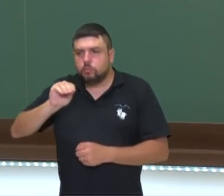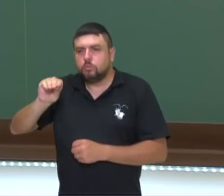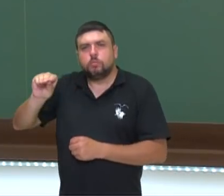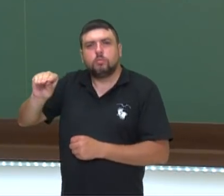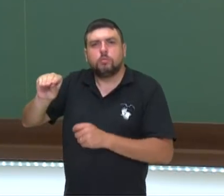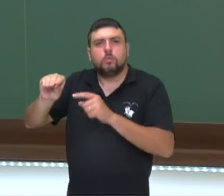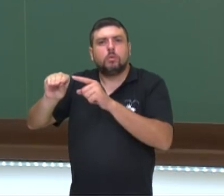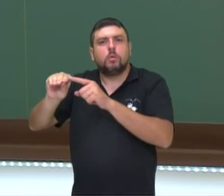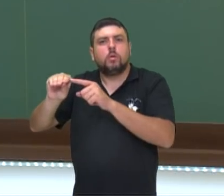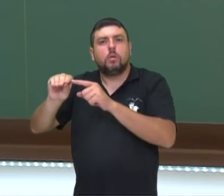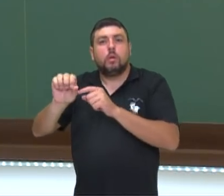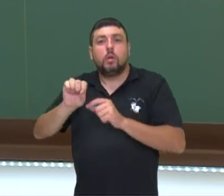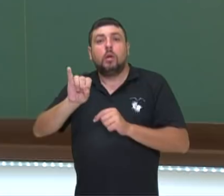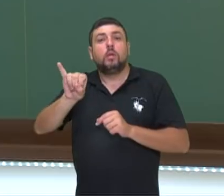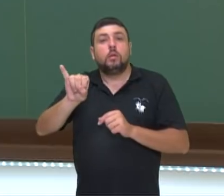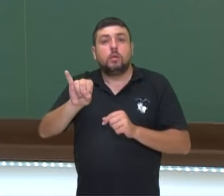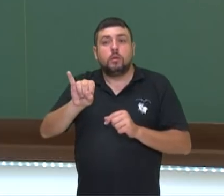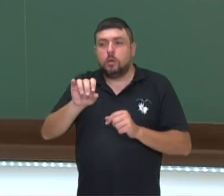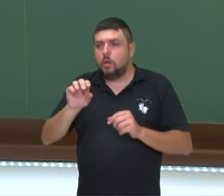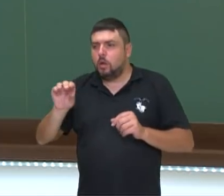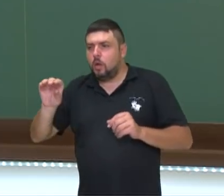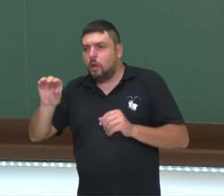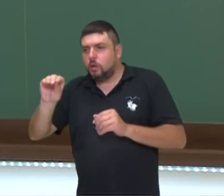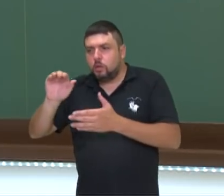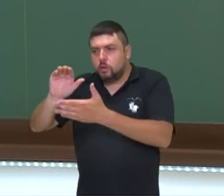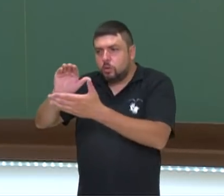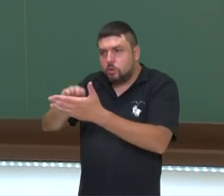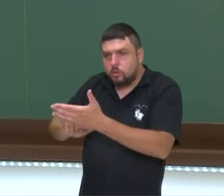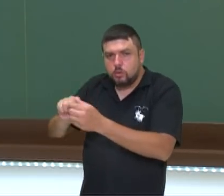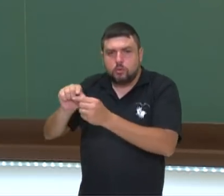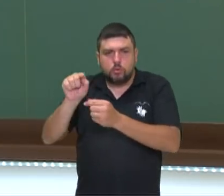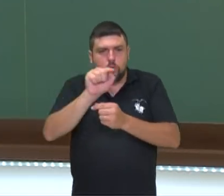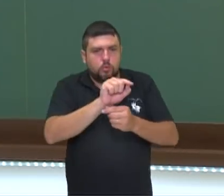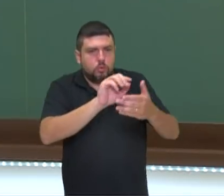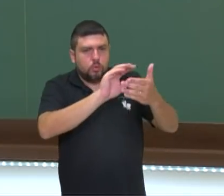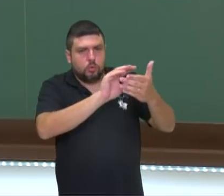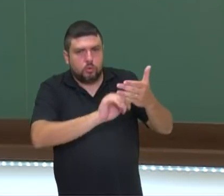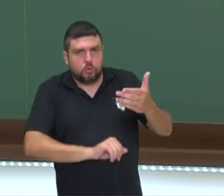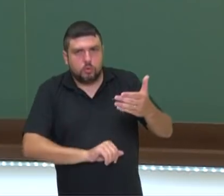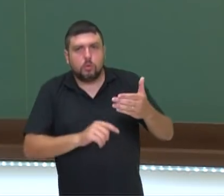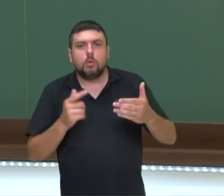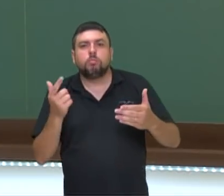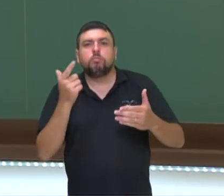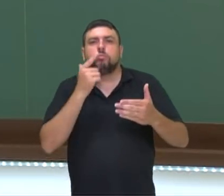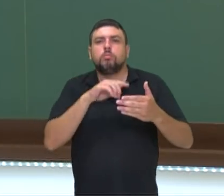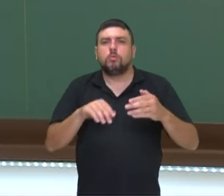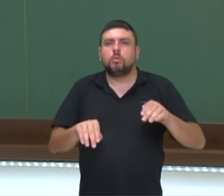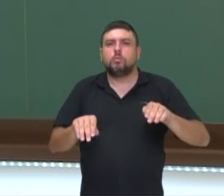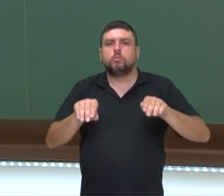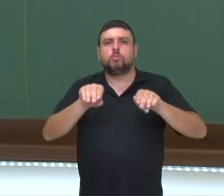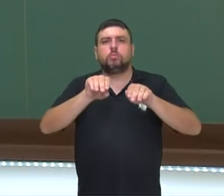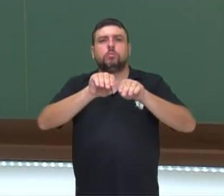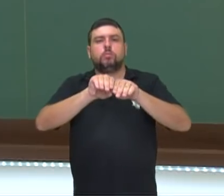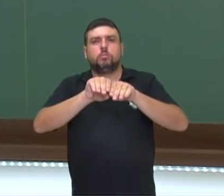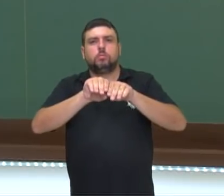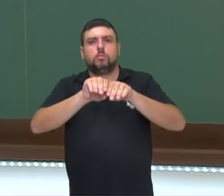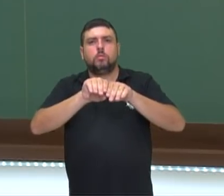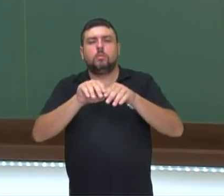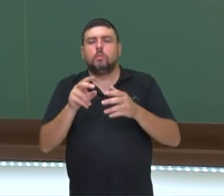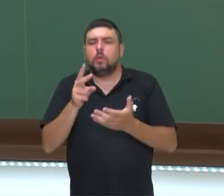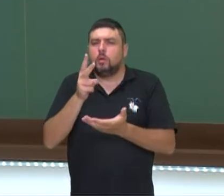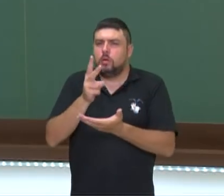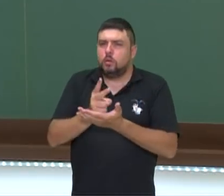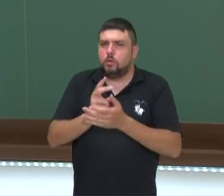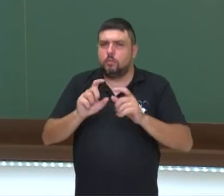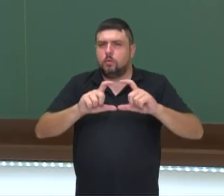Ou seja, se eu tiro dos dois lados, eu mantenho o equilíbrio da equação, que a equação sempre prima por